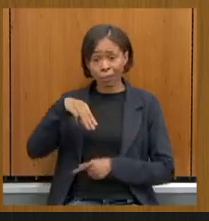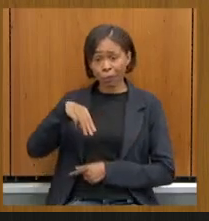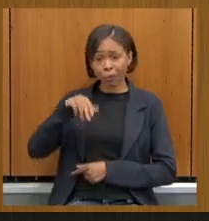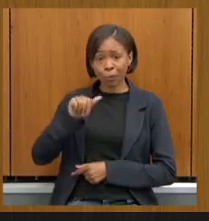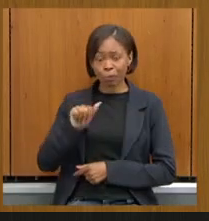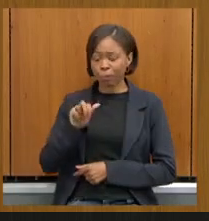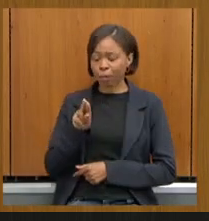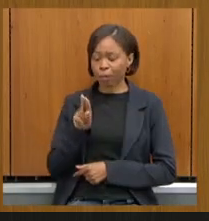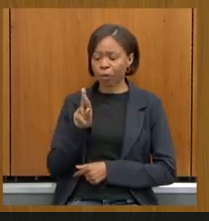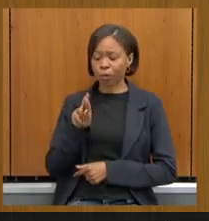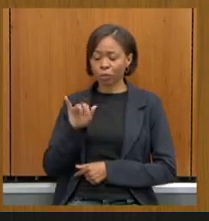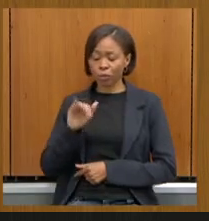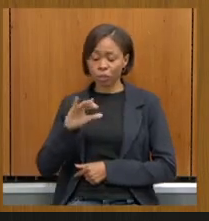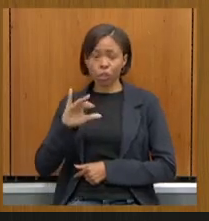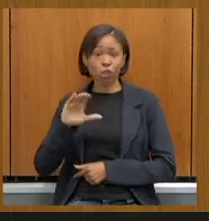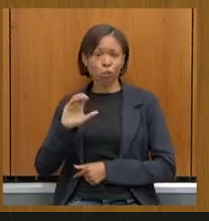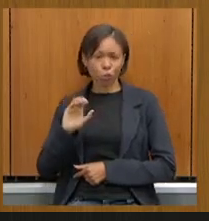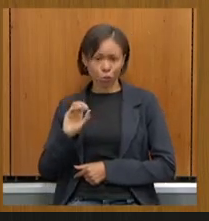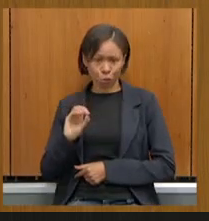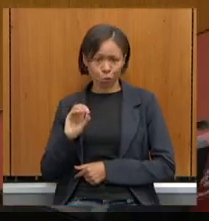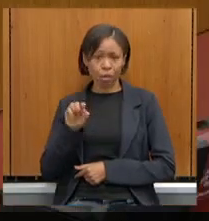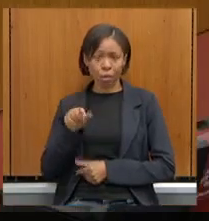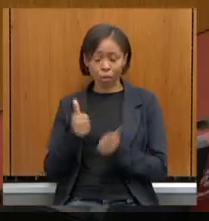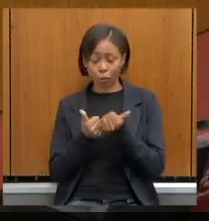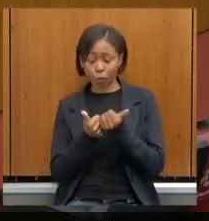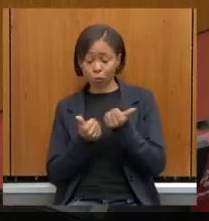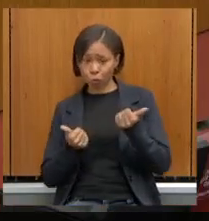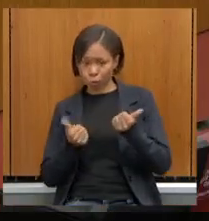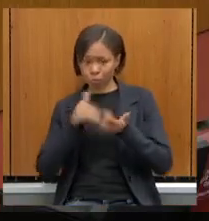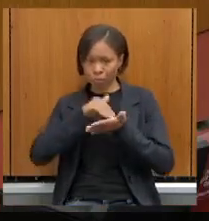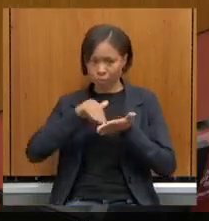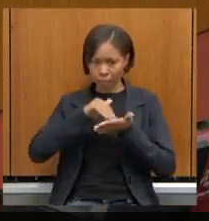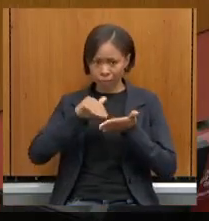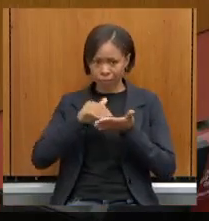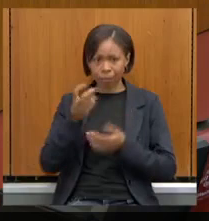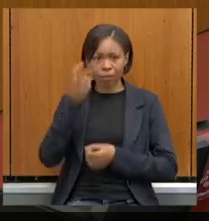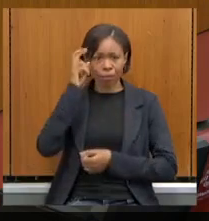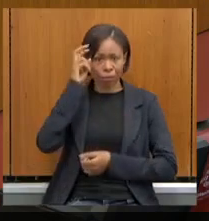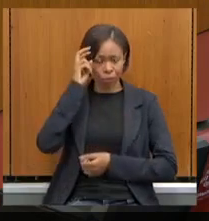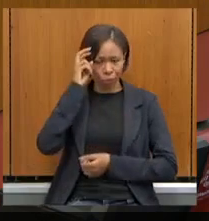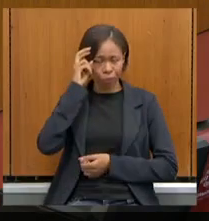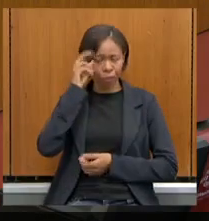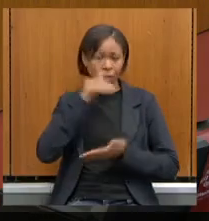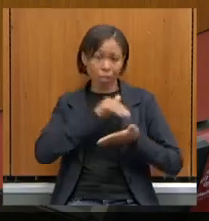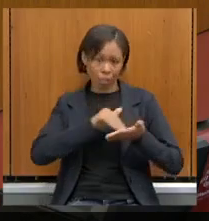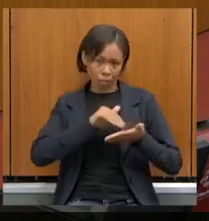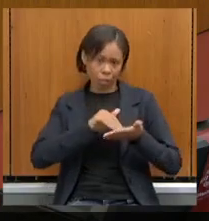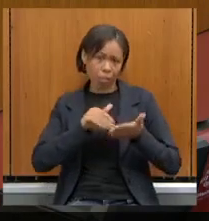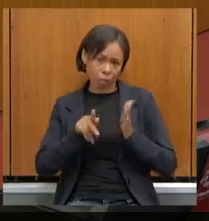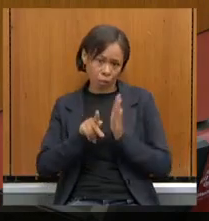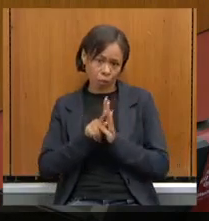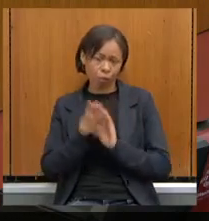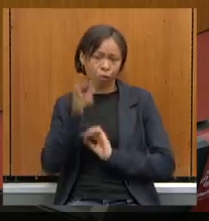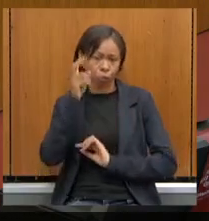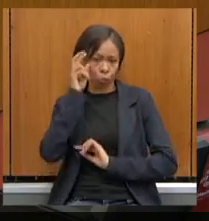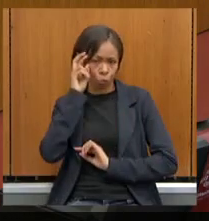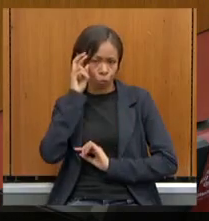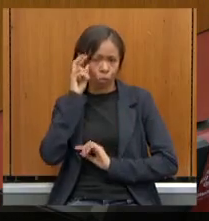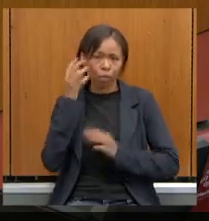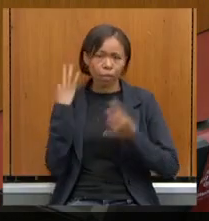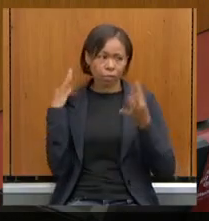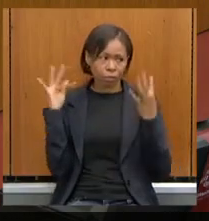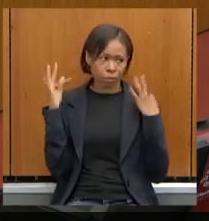Angassu Pereira, subsecretário de Cultura da Secretaria de Estado de Cultura e Turismo.